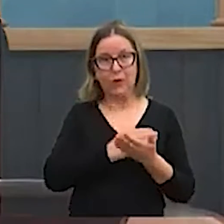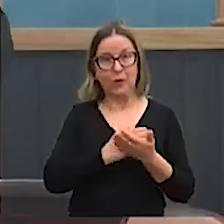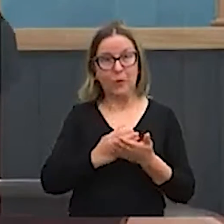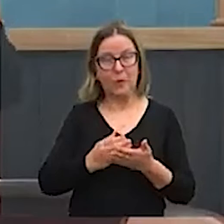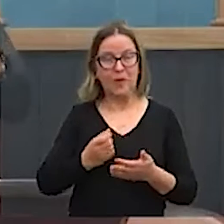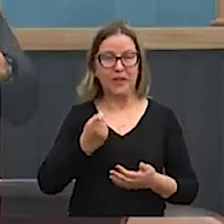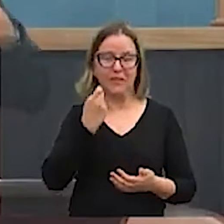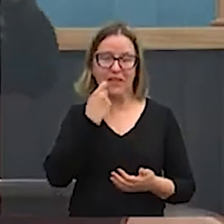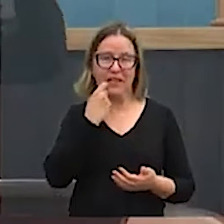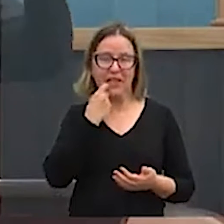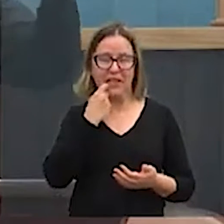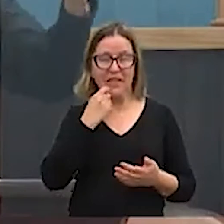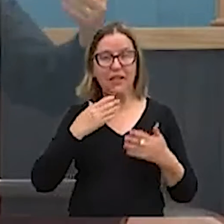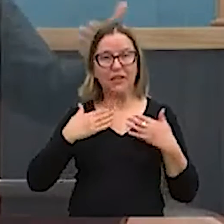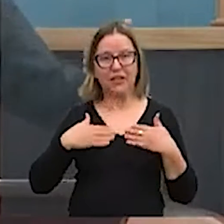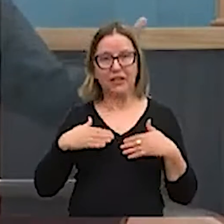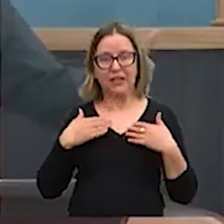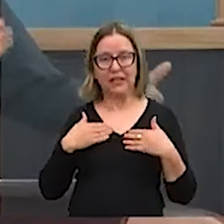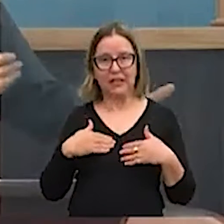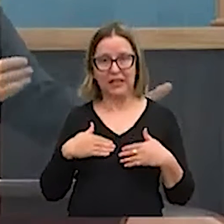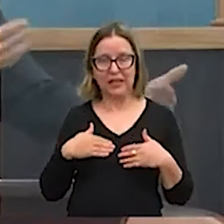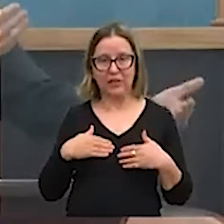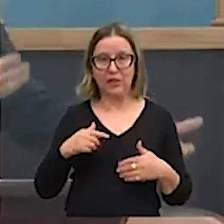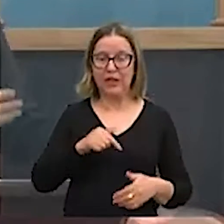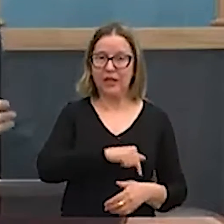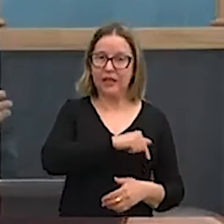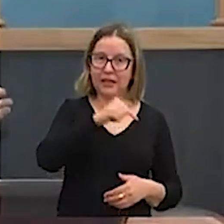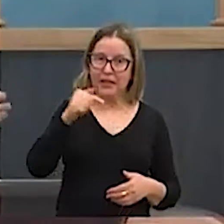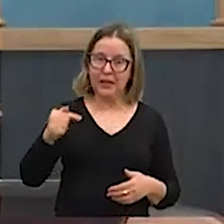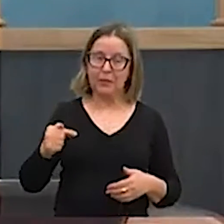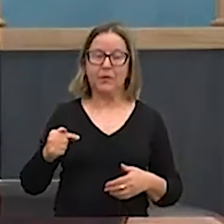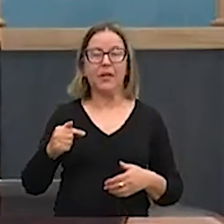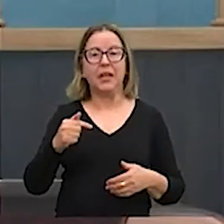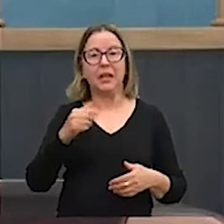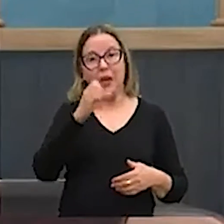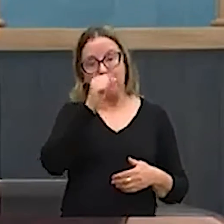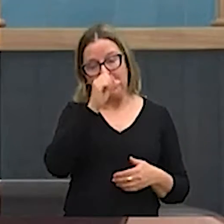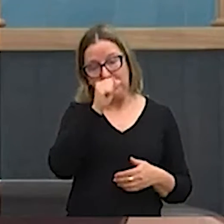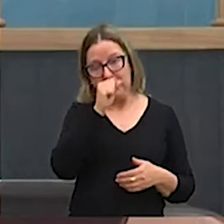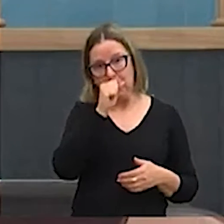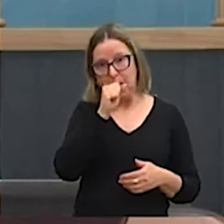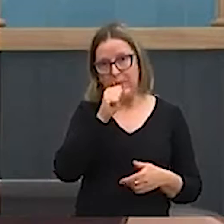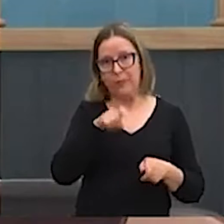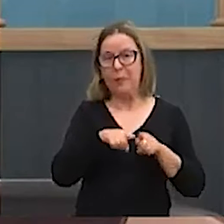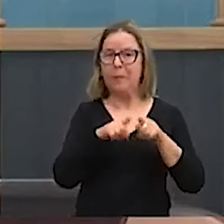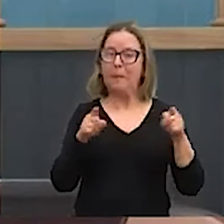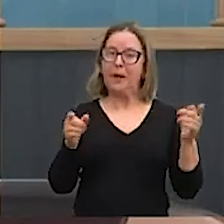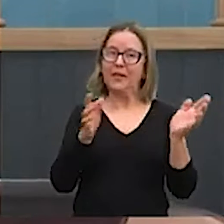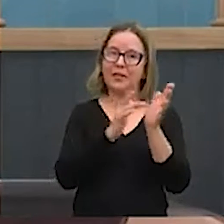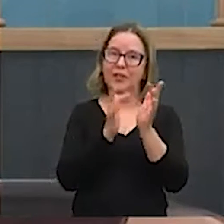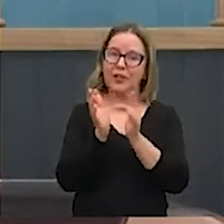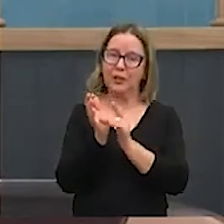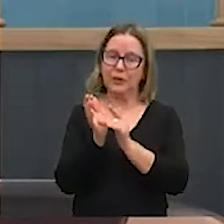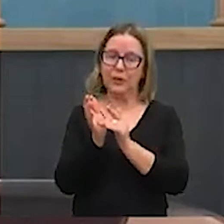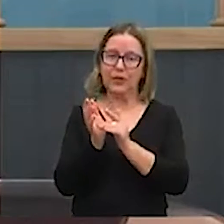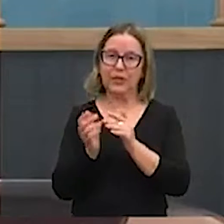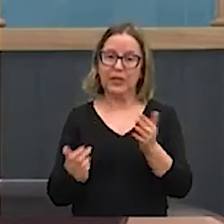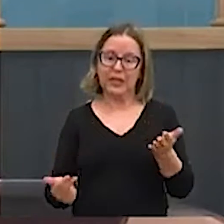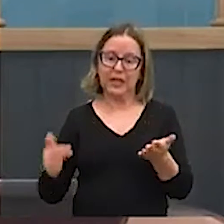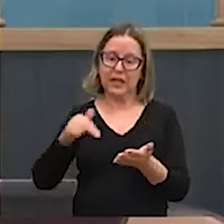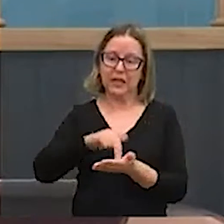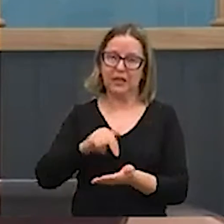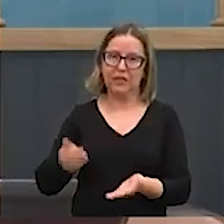e o descanso da semana, que era o sábado. E Jesus ressuscita no primeiro